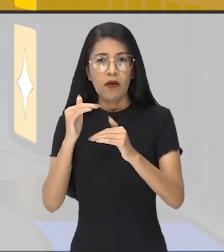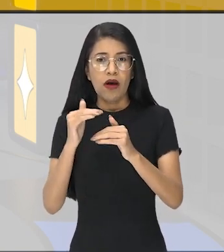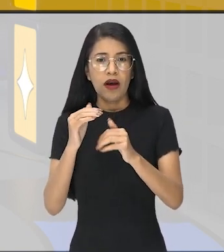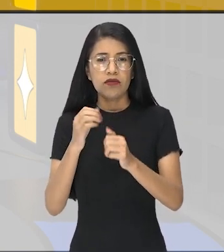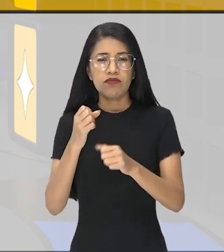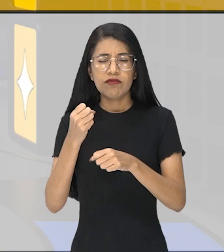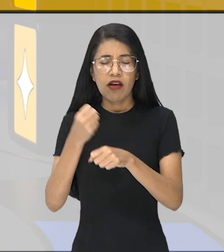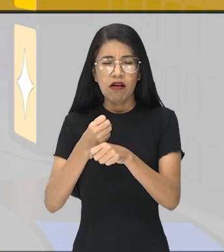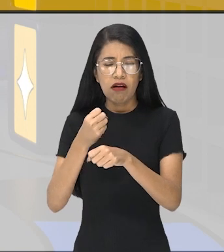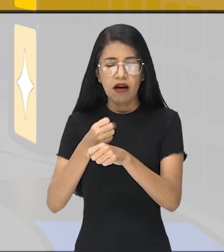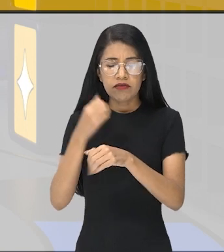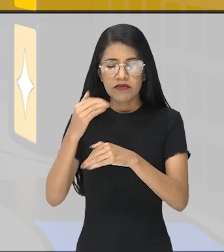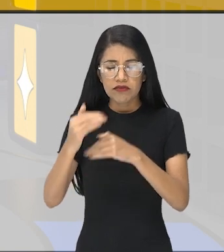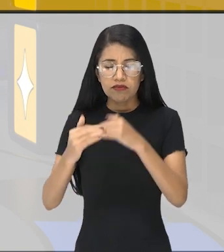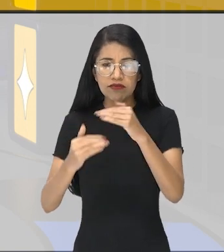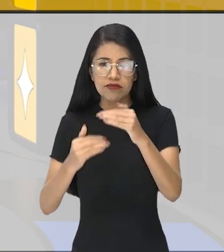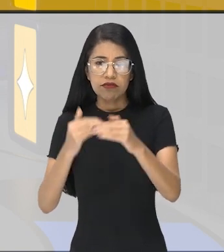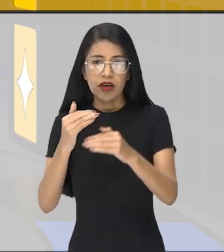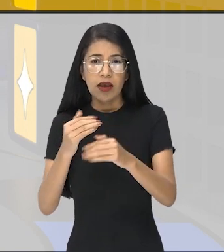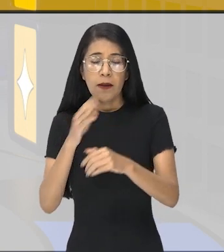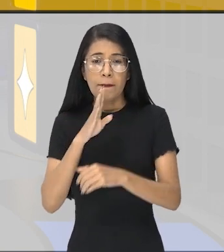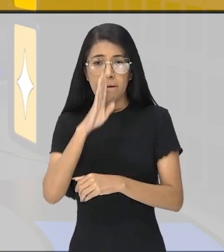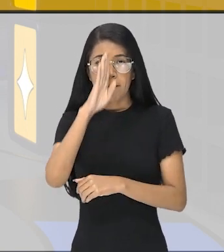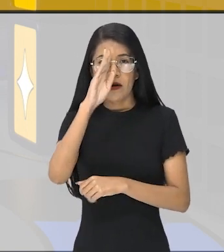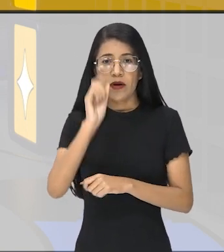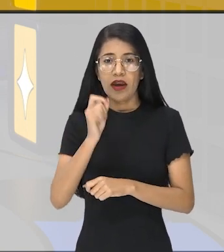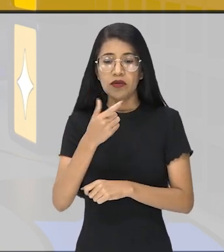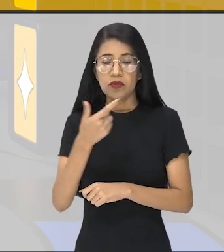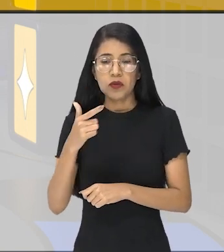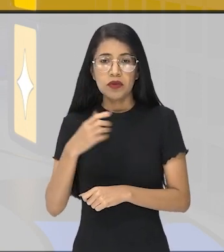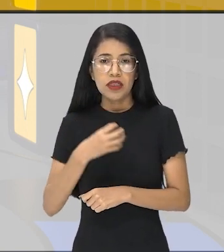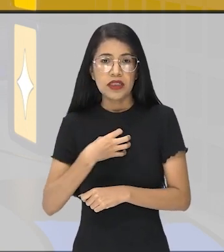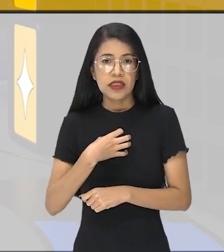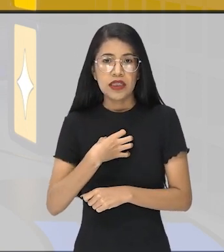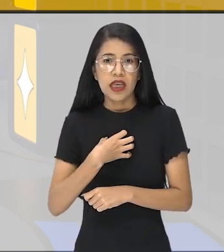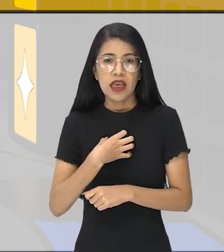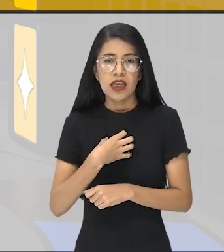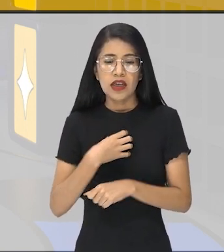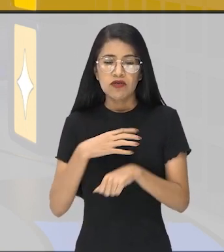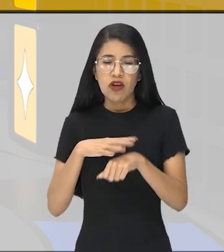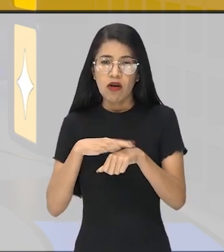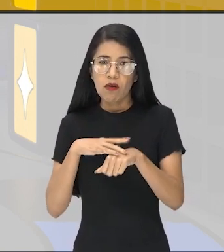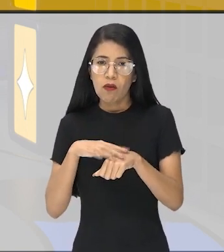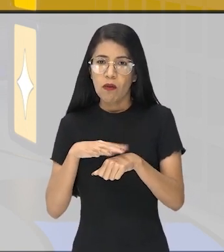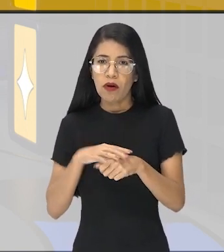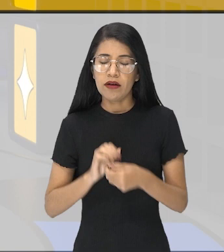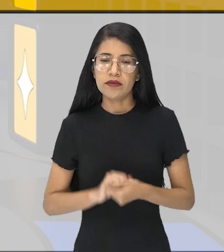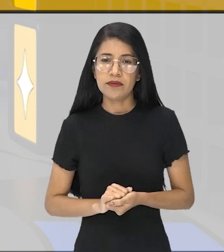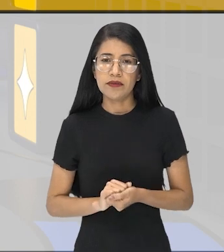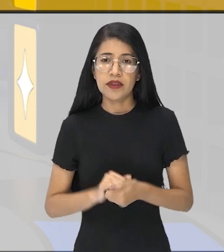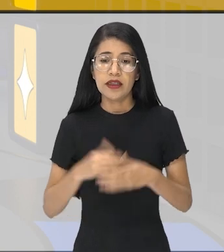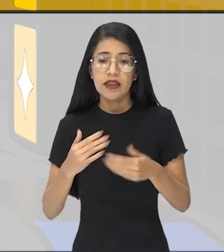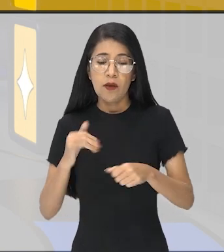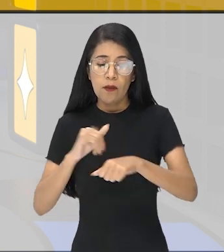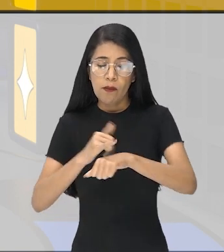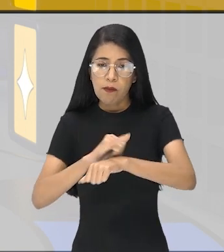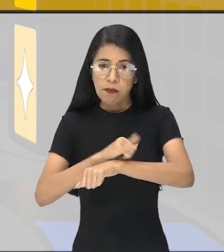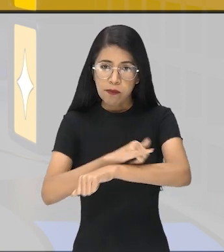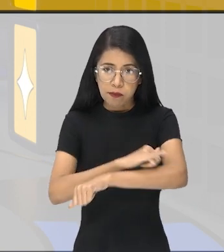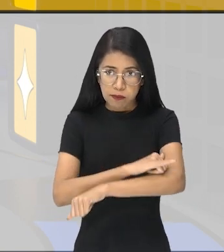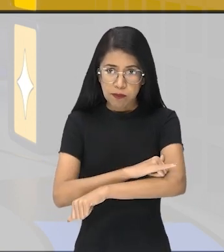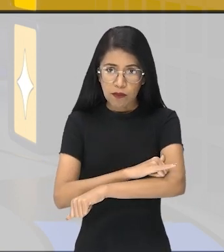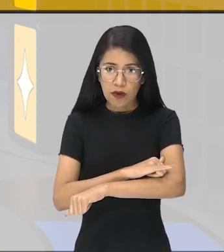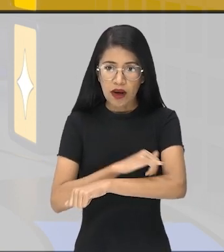anos, principalmente sem manifestações clínicas, de modo que a presença de obesidade em indivíduos com